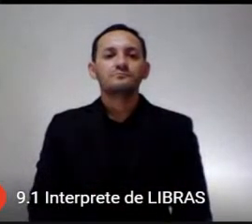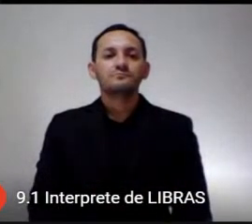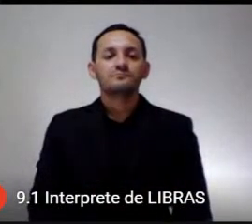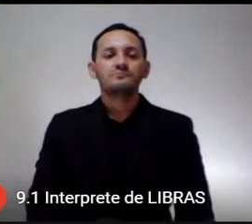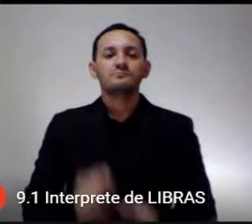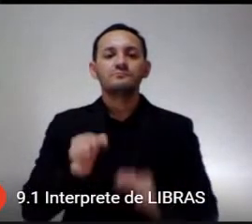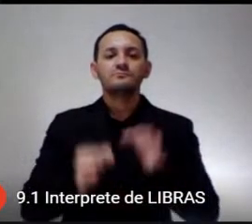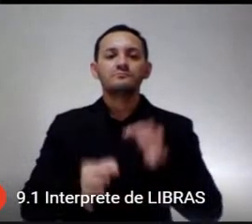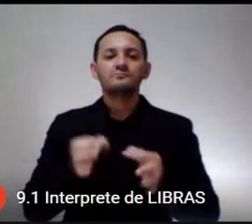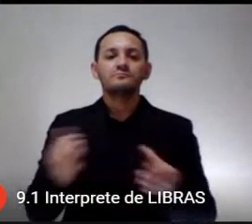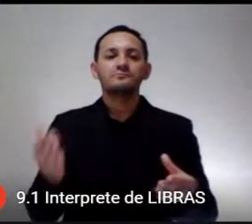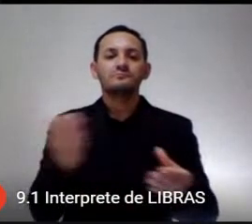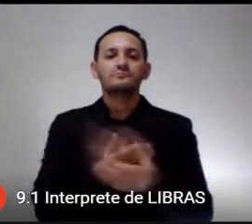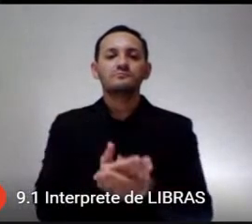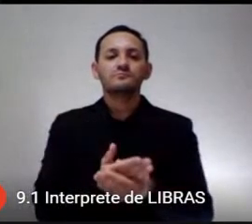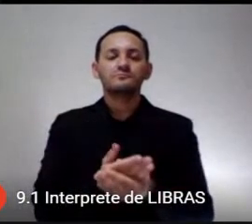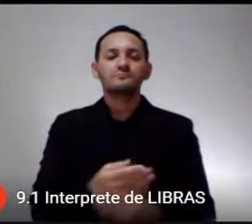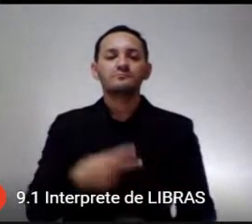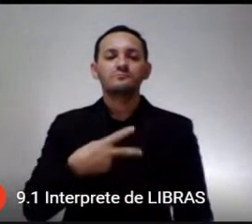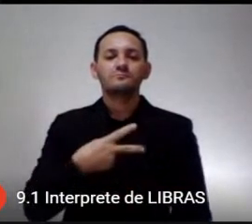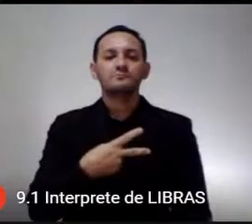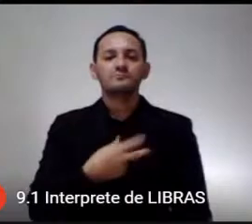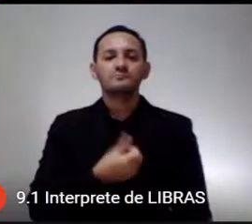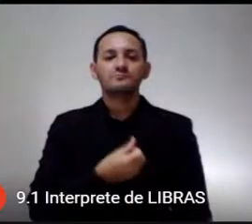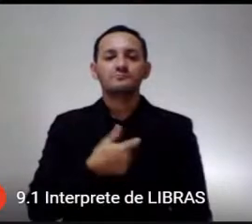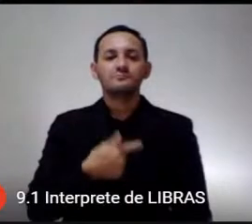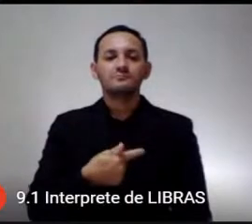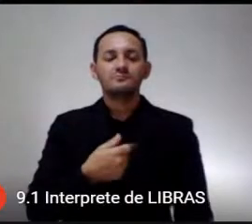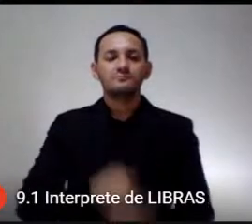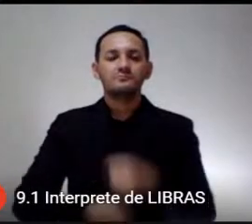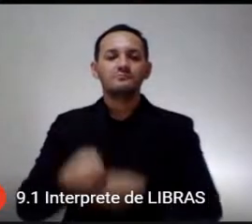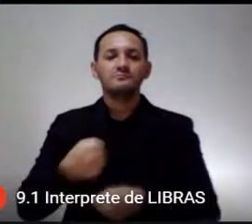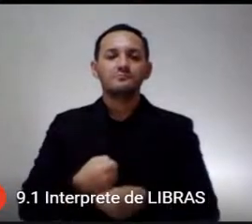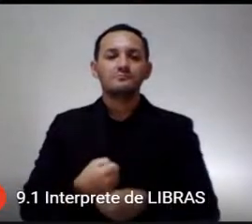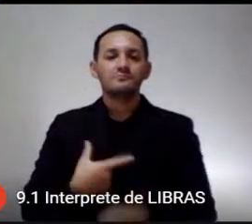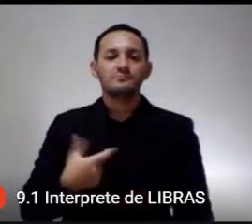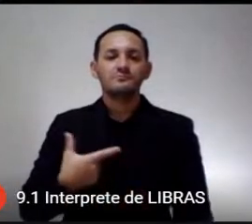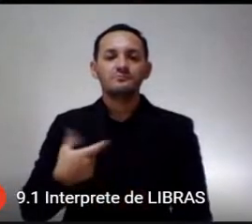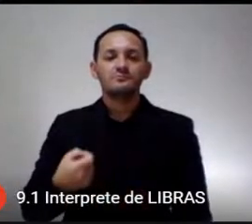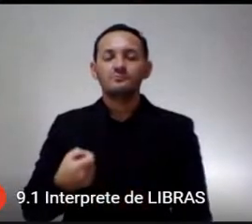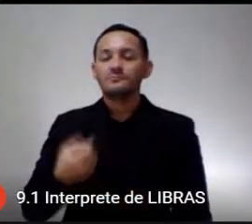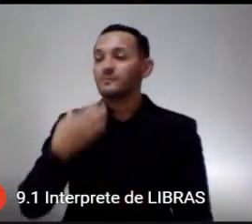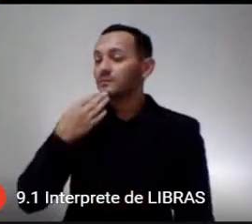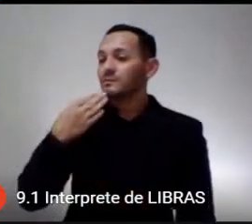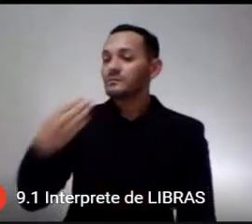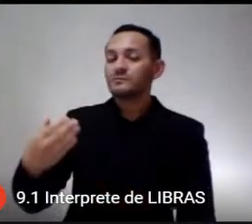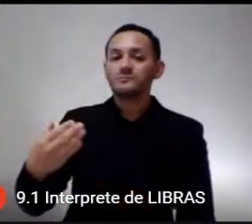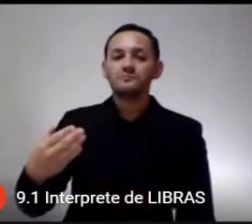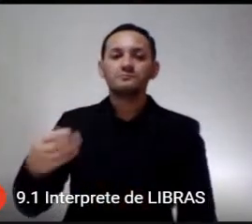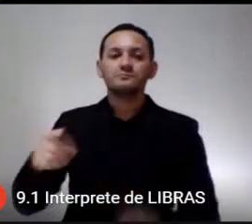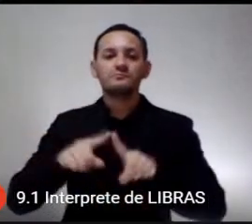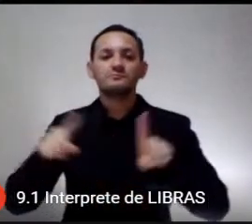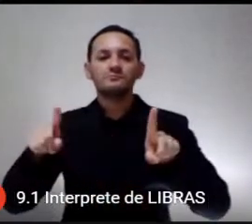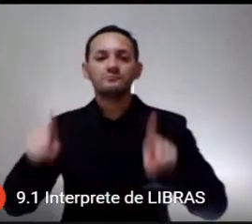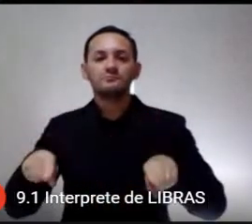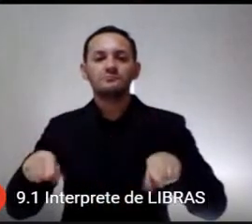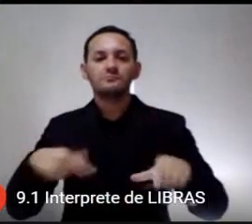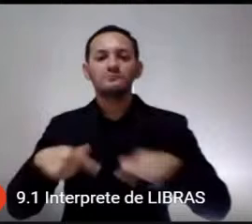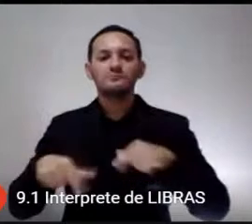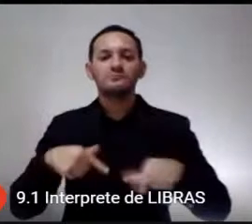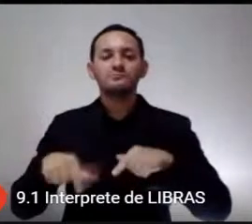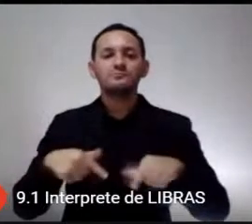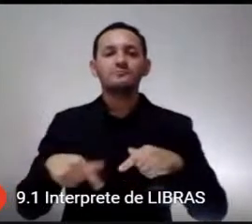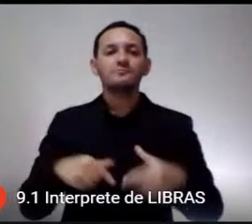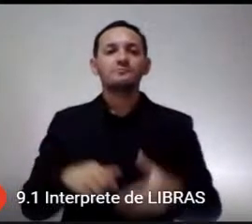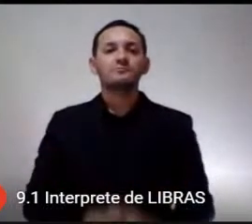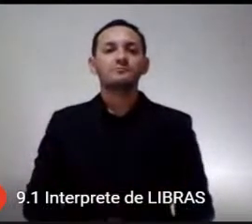processo número 263, dígito 26, 2020. Requisição de servidor. Origem, a